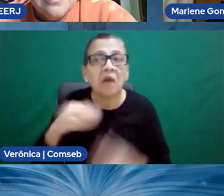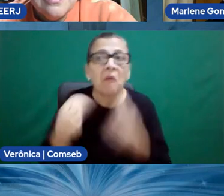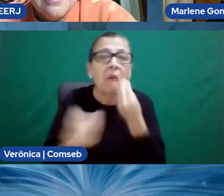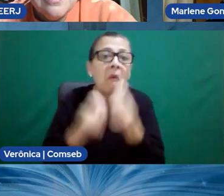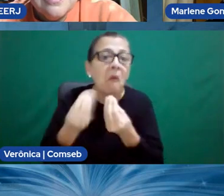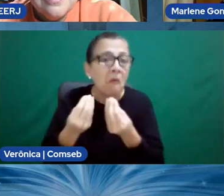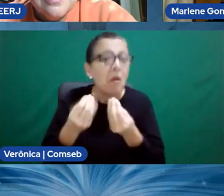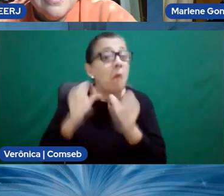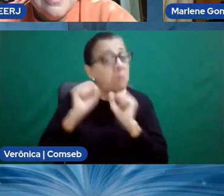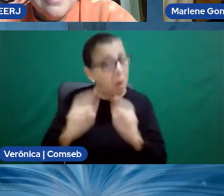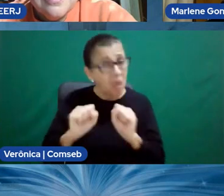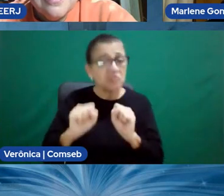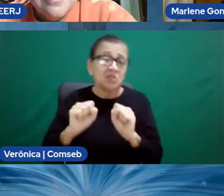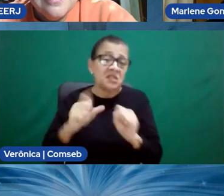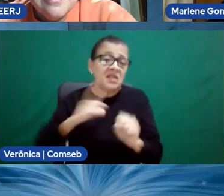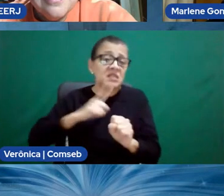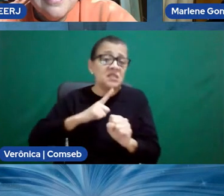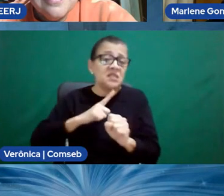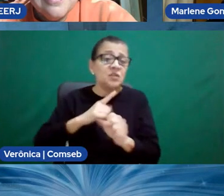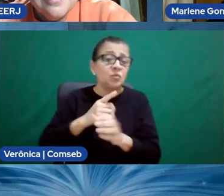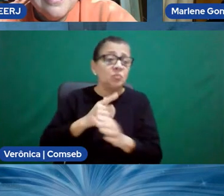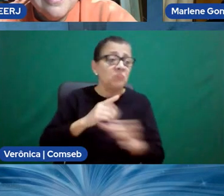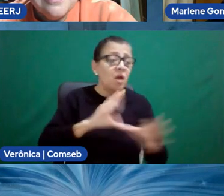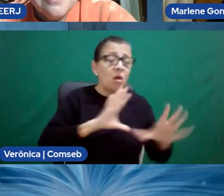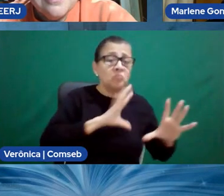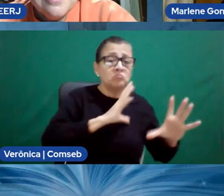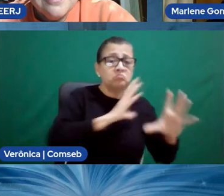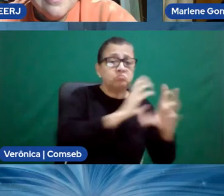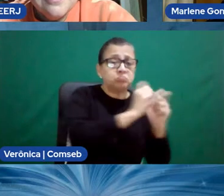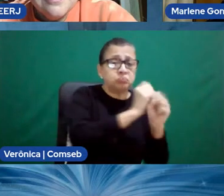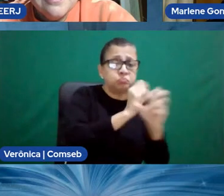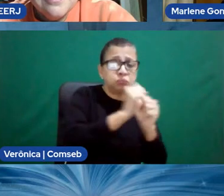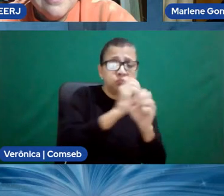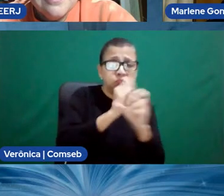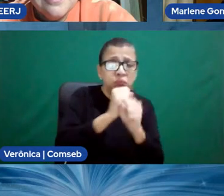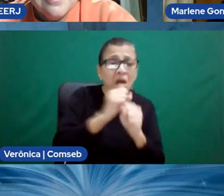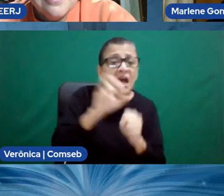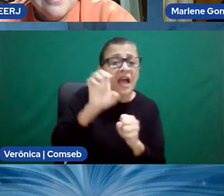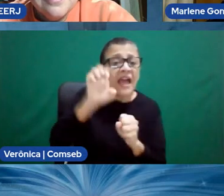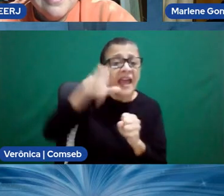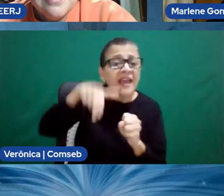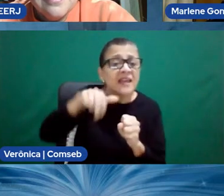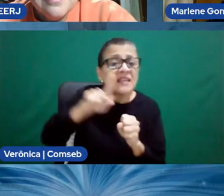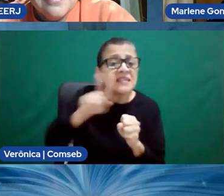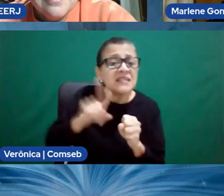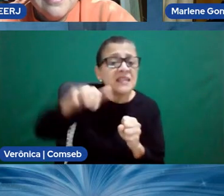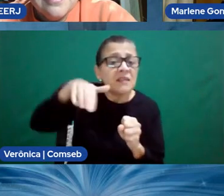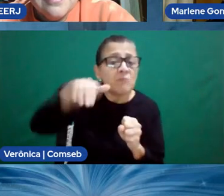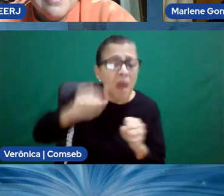de catalisar, de agir como enzima para catalisar a